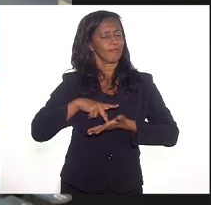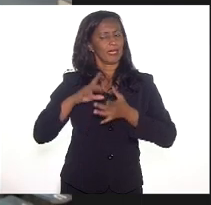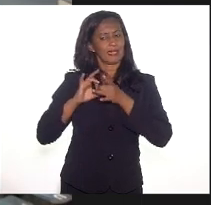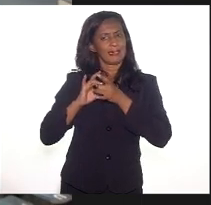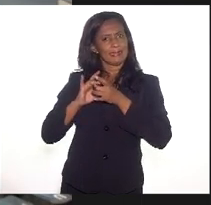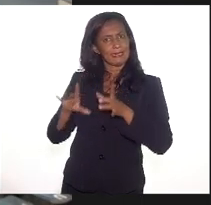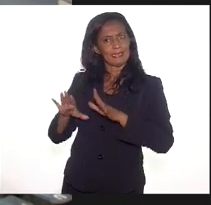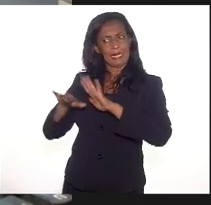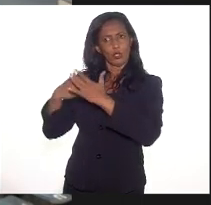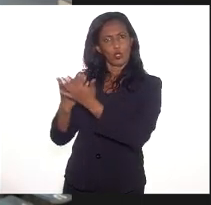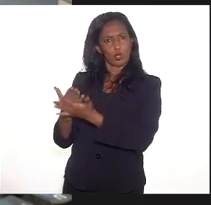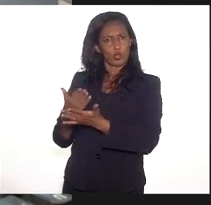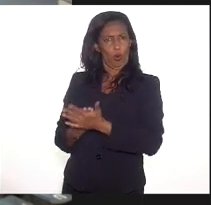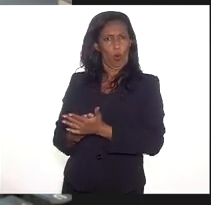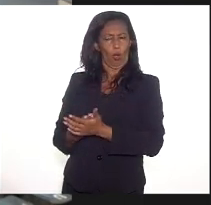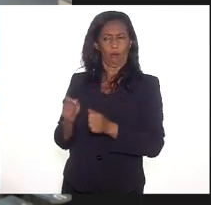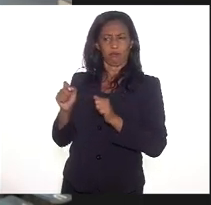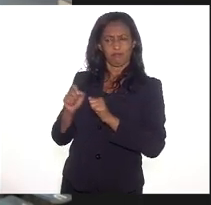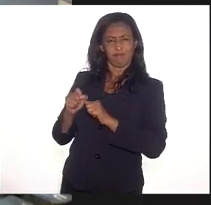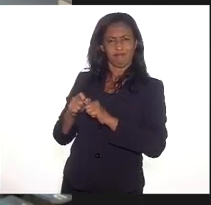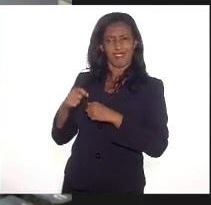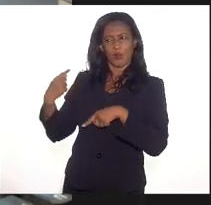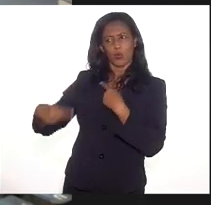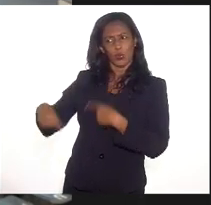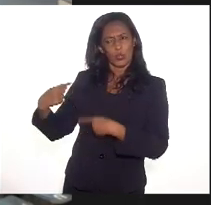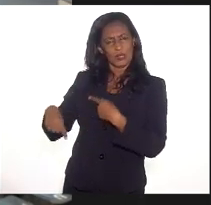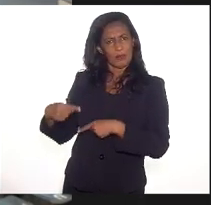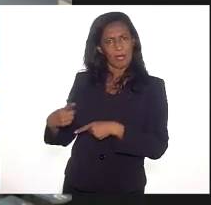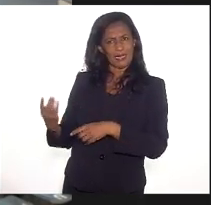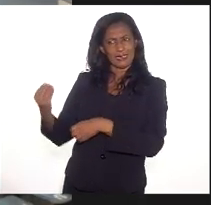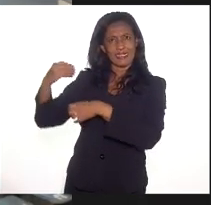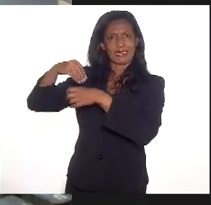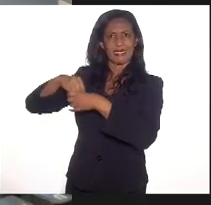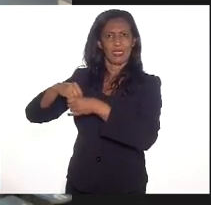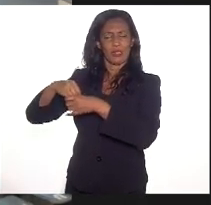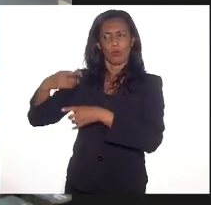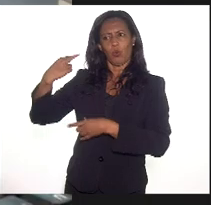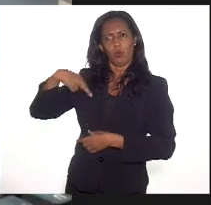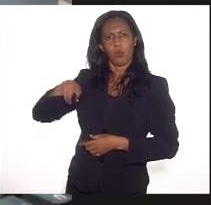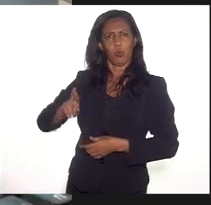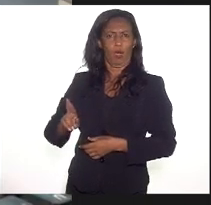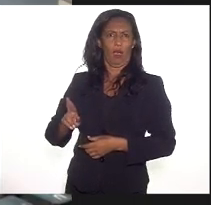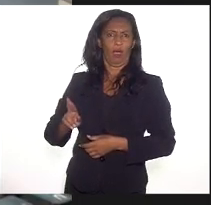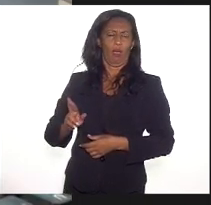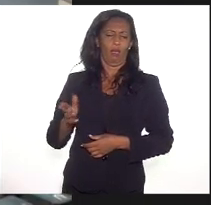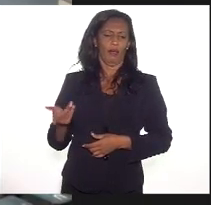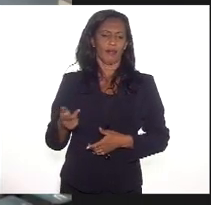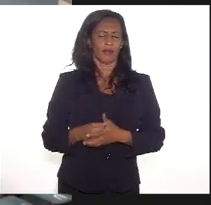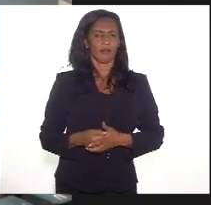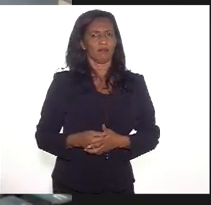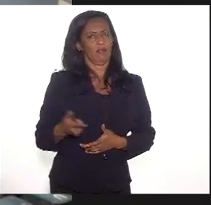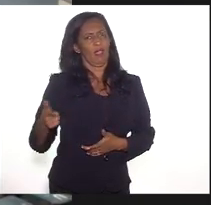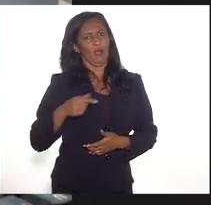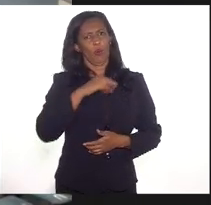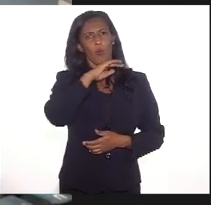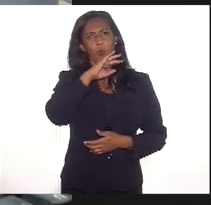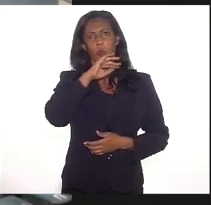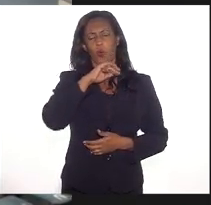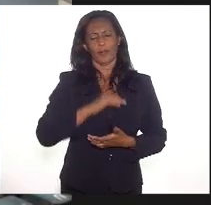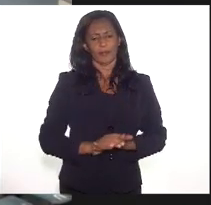escola sem fazer um debate sobre intolerância religiosa é um prejuízo enorme.